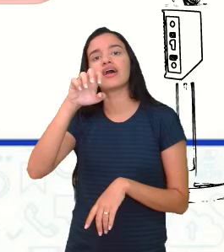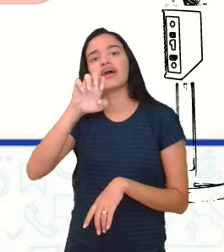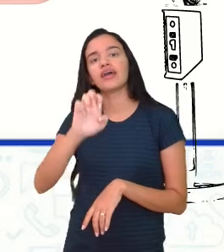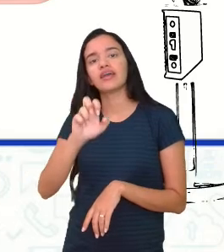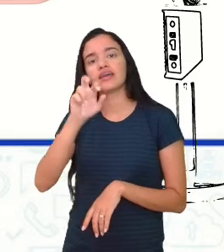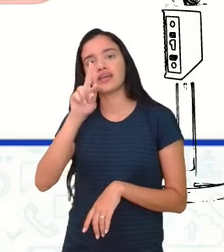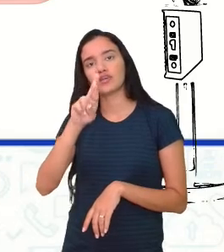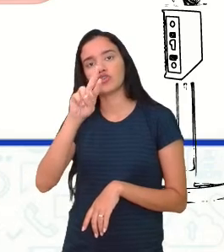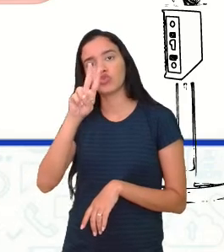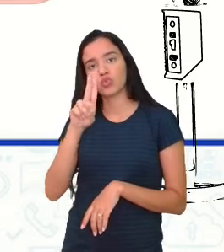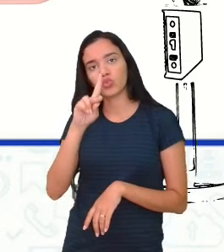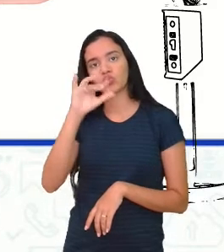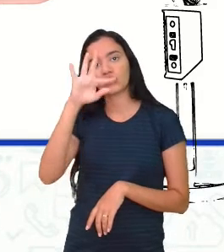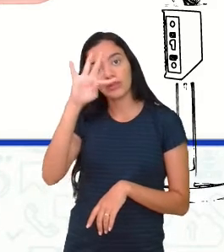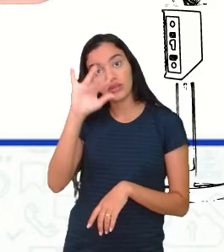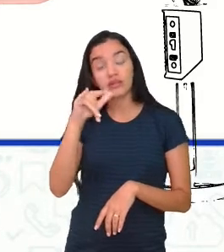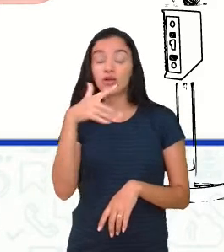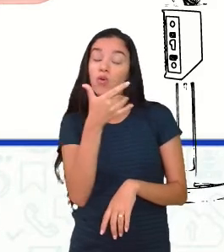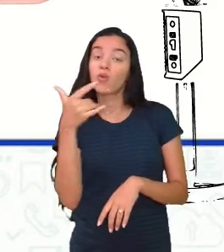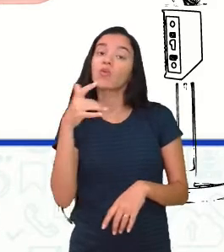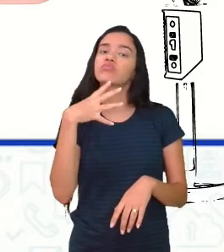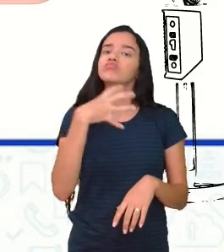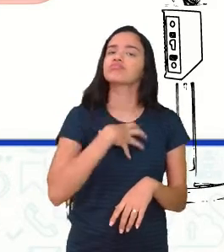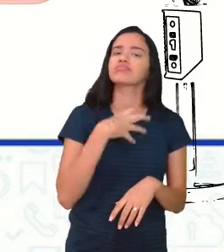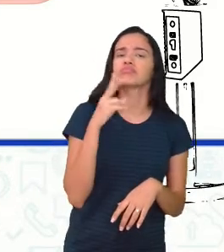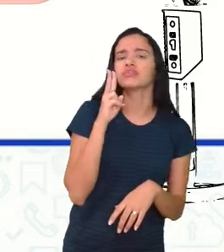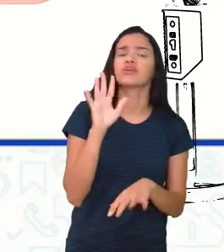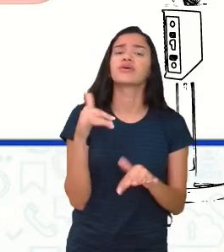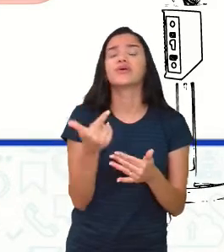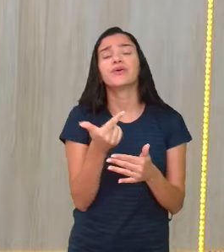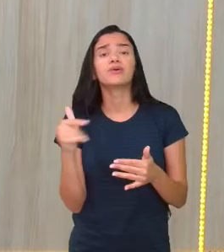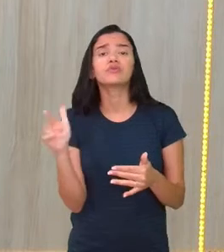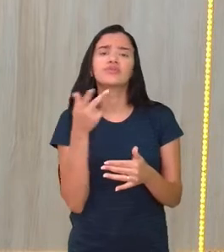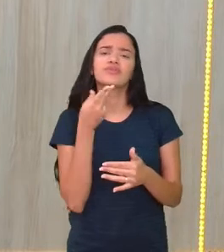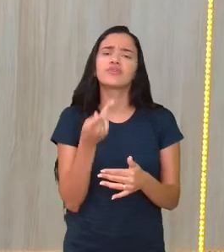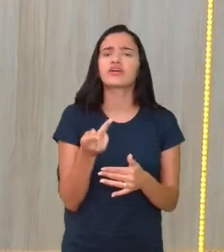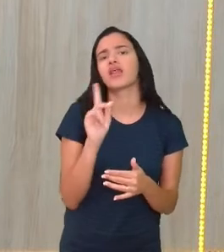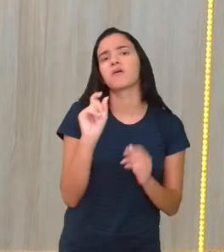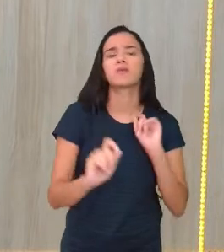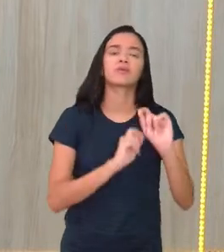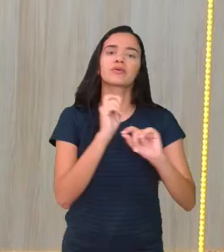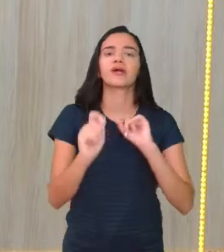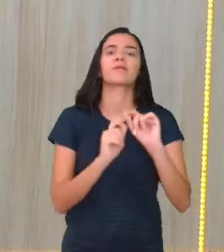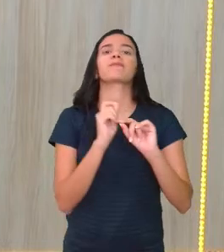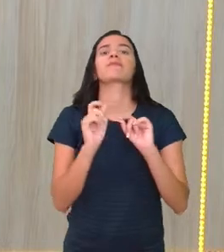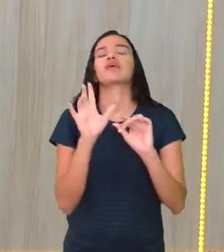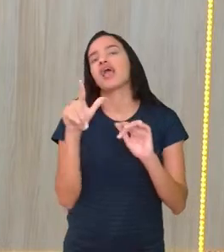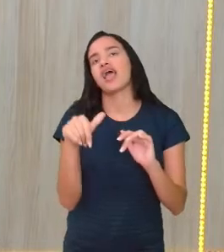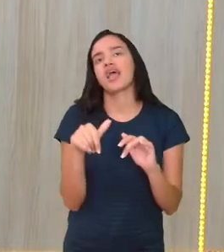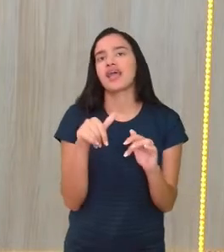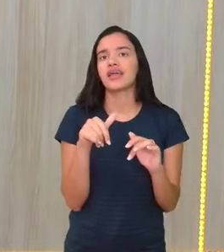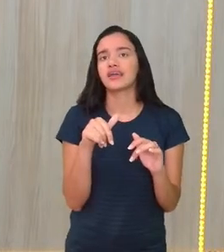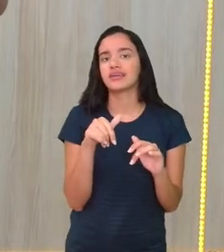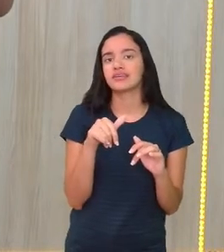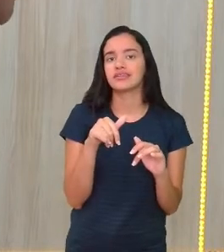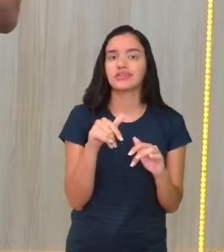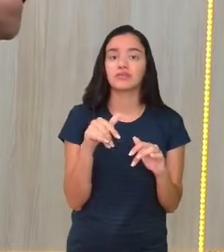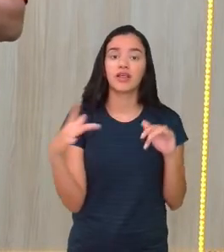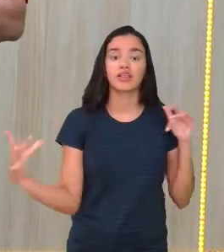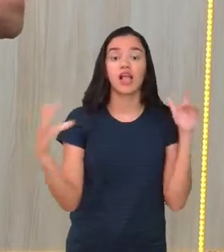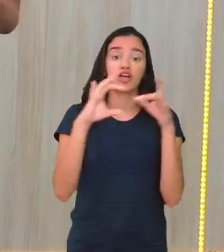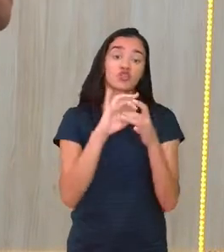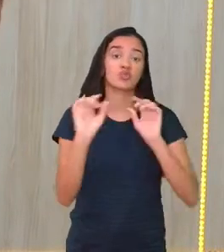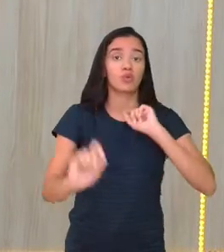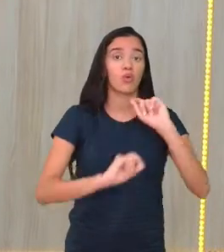É uma outra forma de ver. Né? Outros dizem que a música popular é a música que está